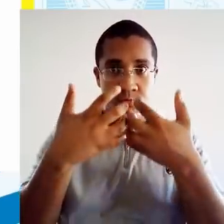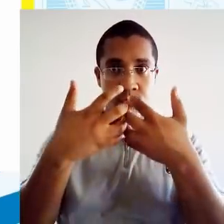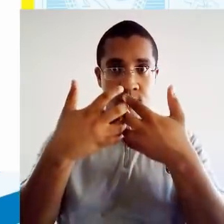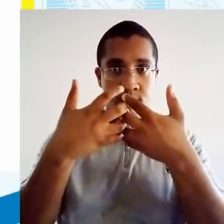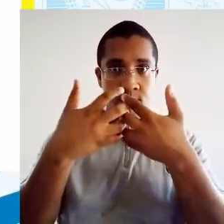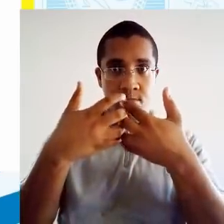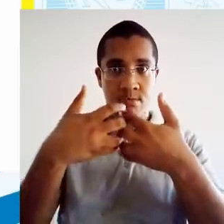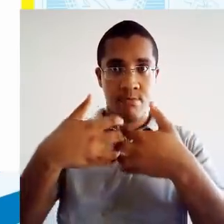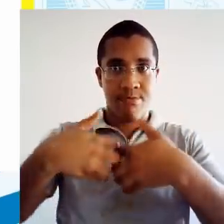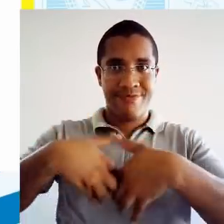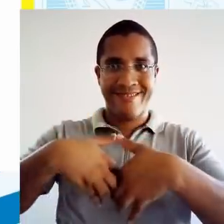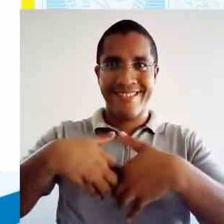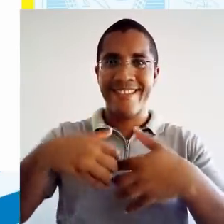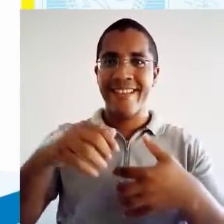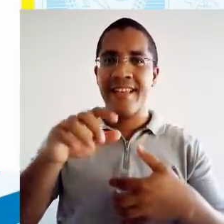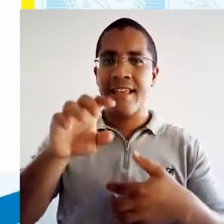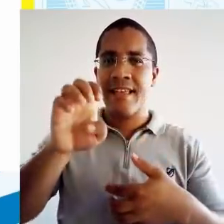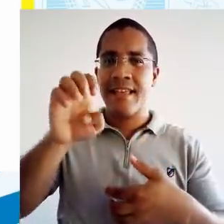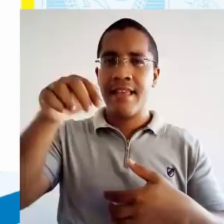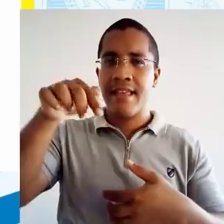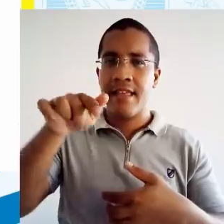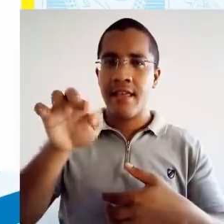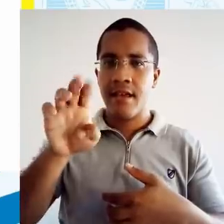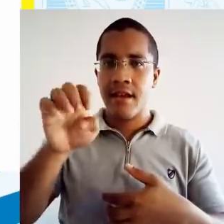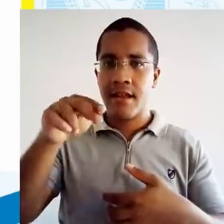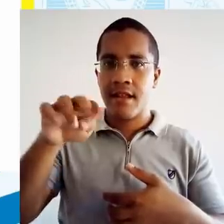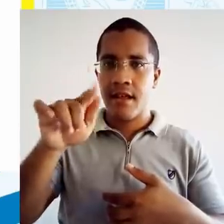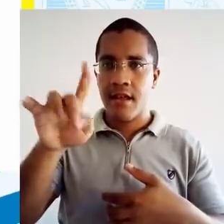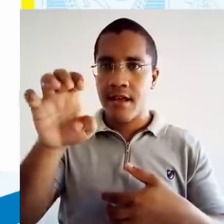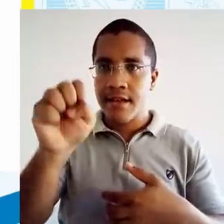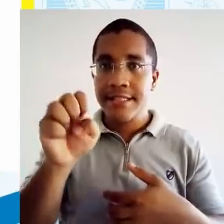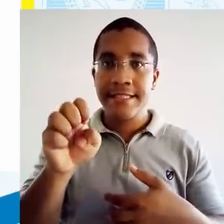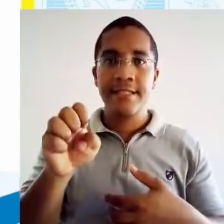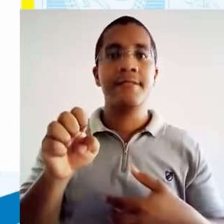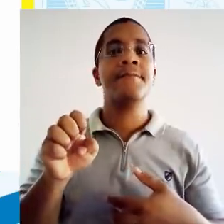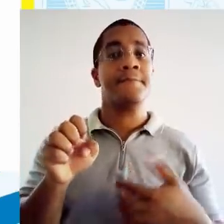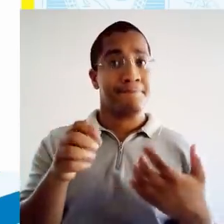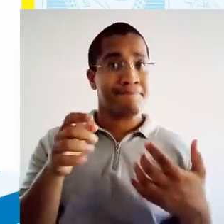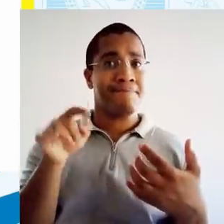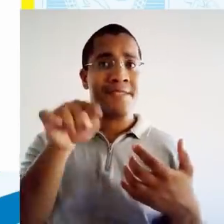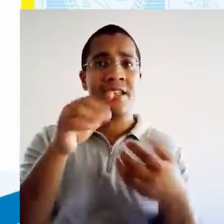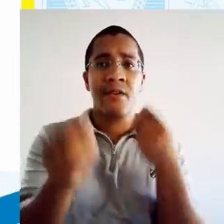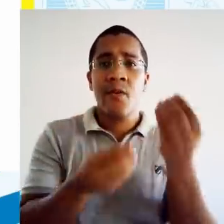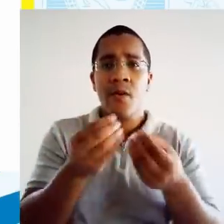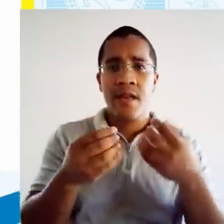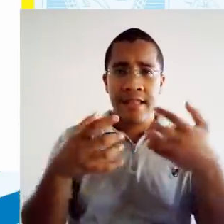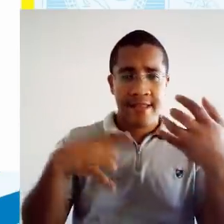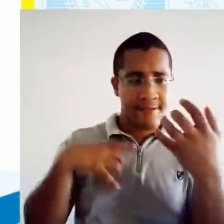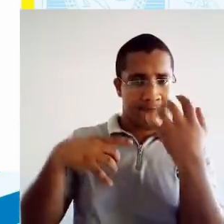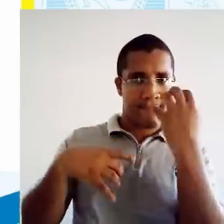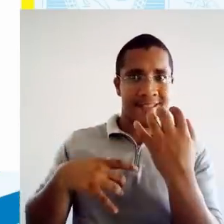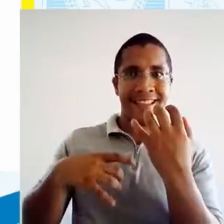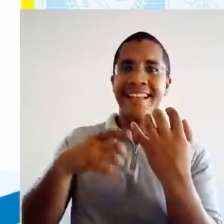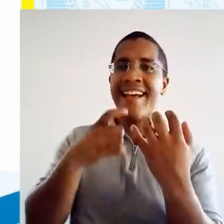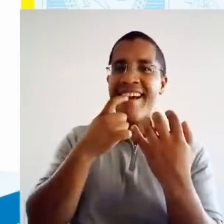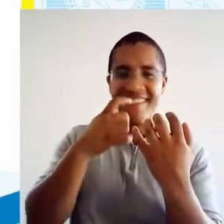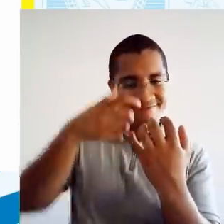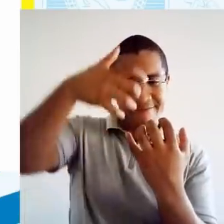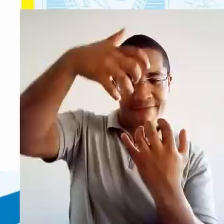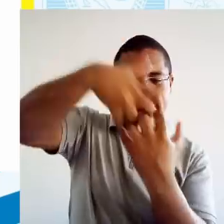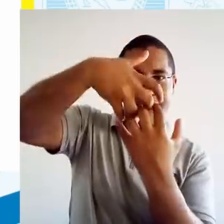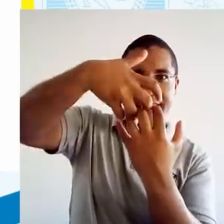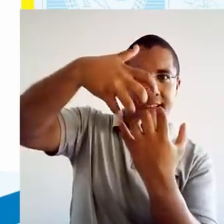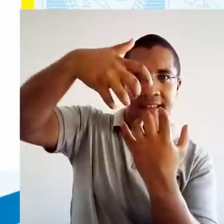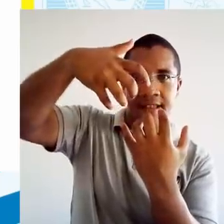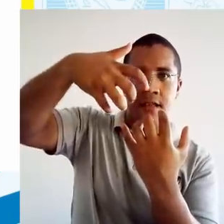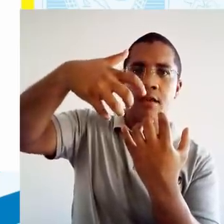dentada. A engrenagem ela transmite o movimento de dentes de rodas dentadas, que são aos pares